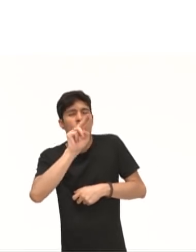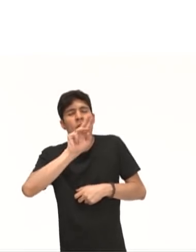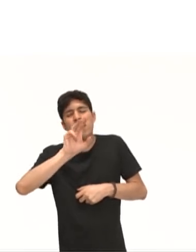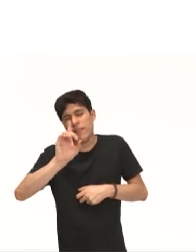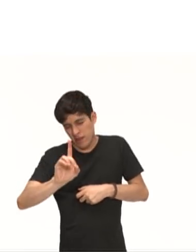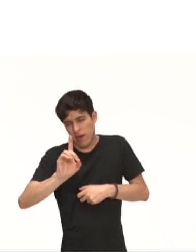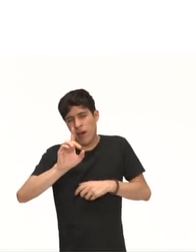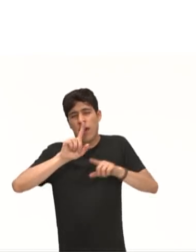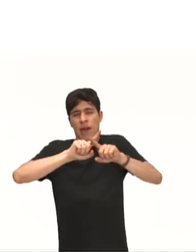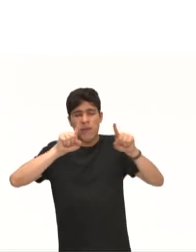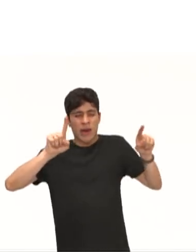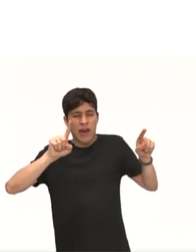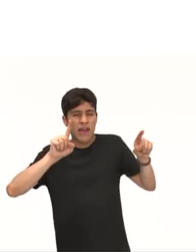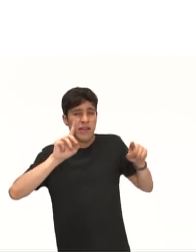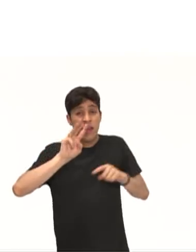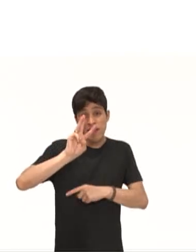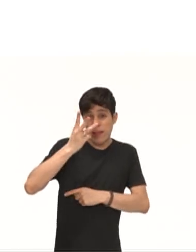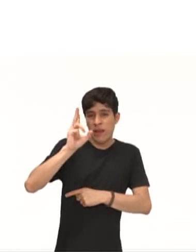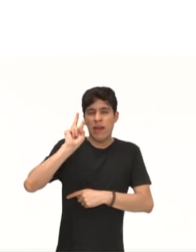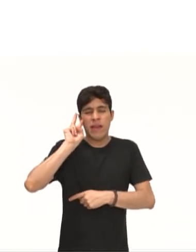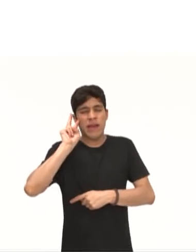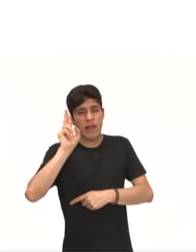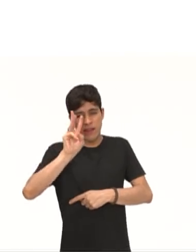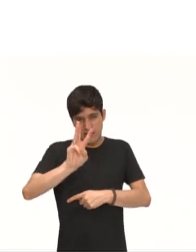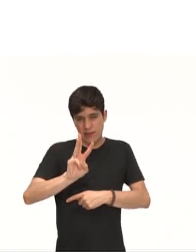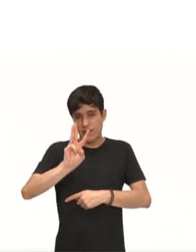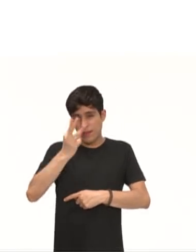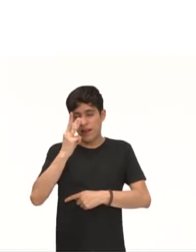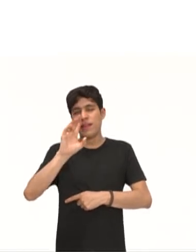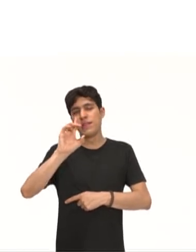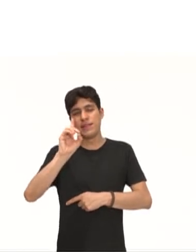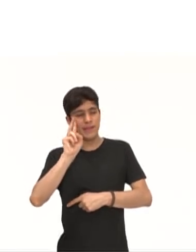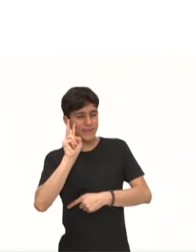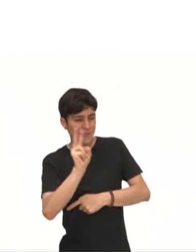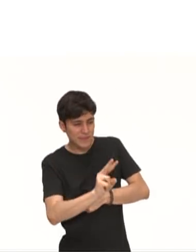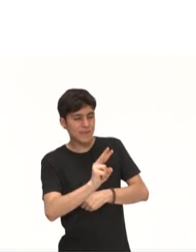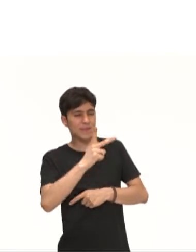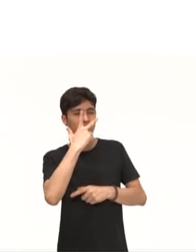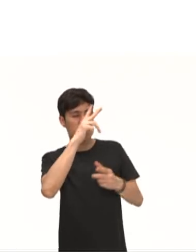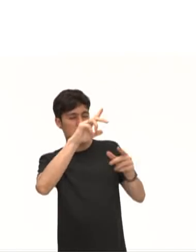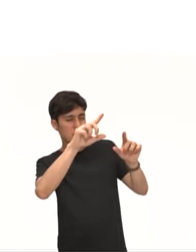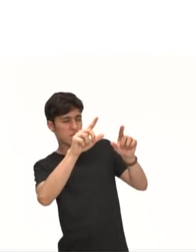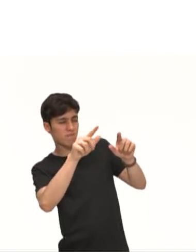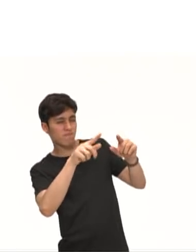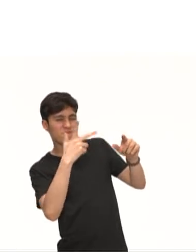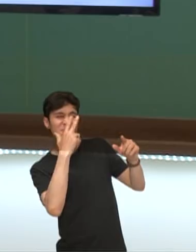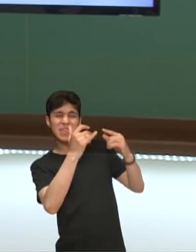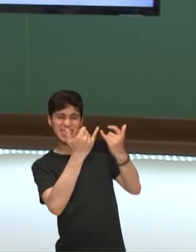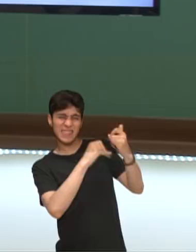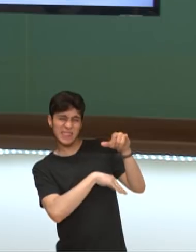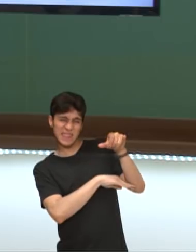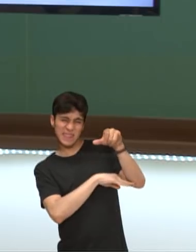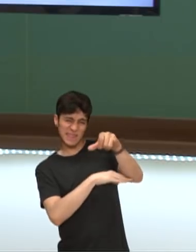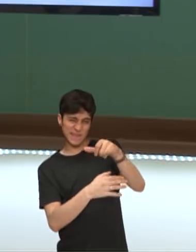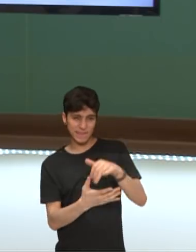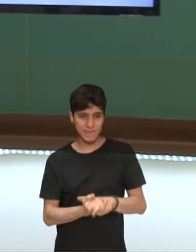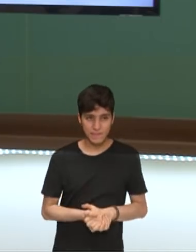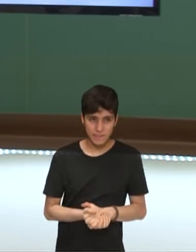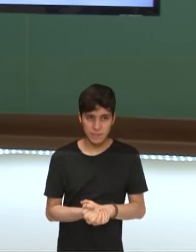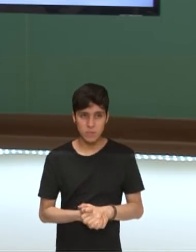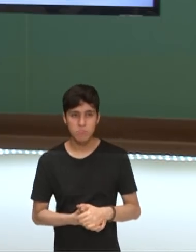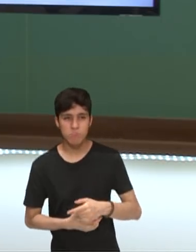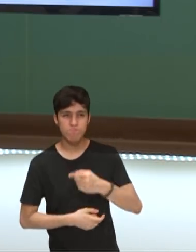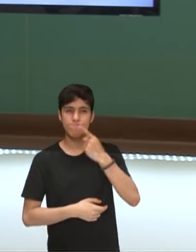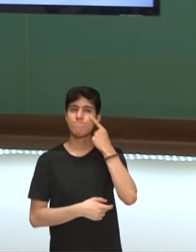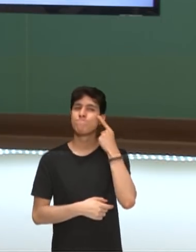uma navezinha, tá? E eles podem ter formatos diversos, ó. Então aqui eu tenho um bacteriófago, mostrando